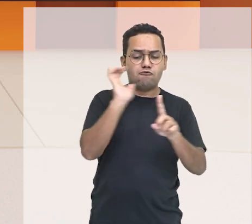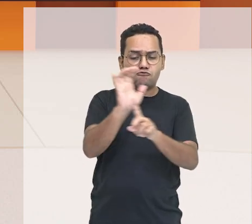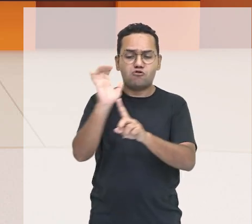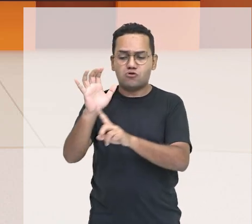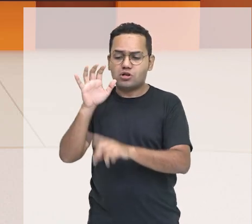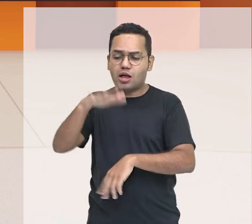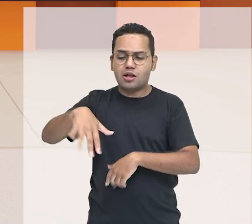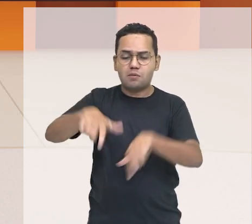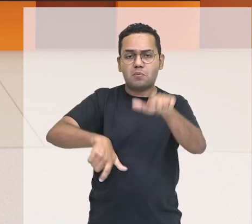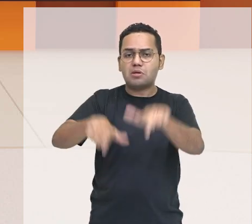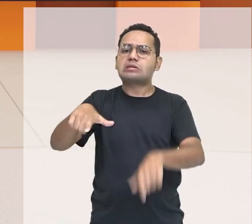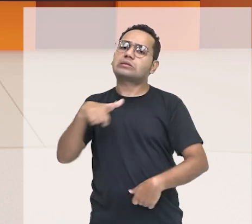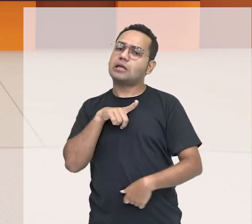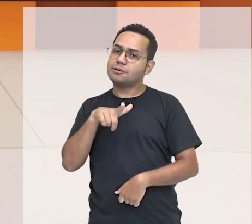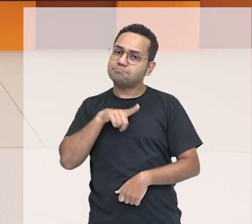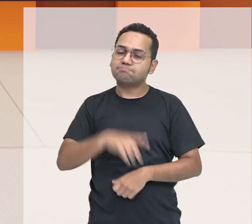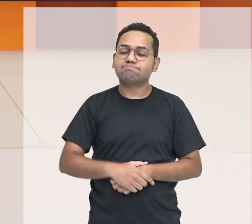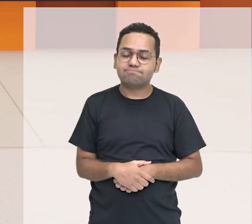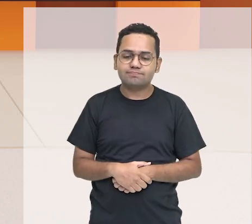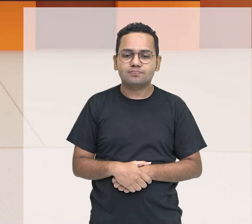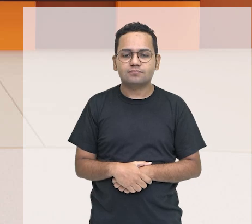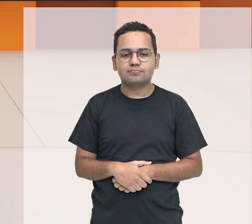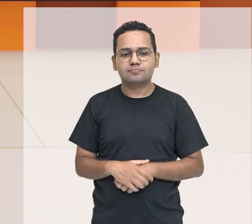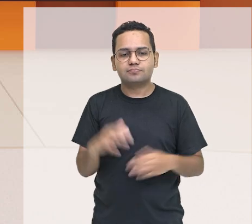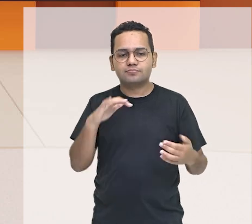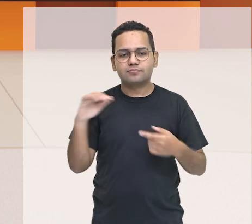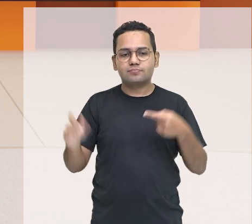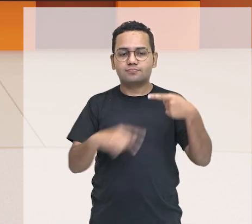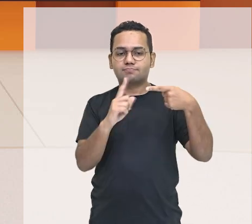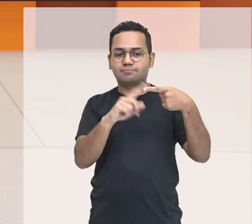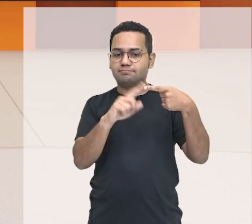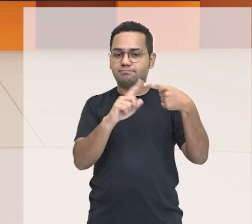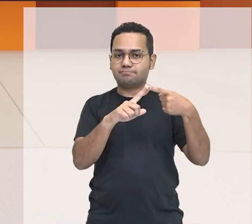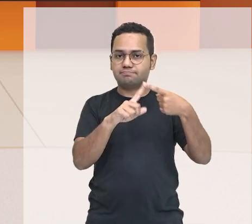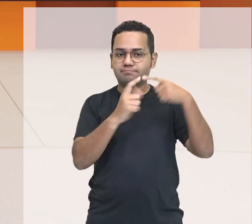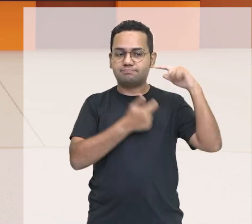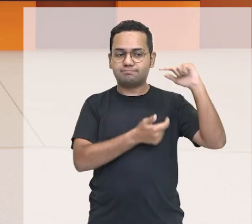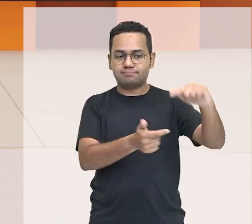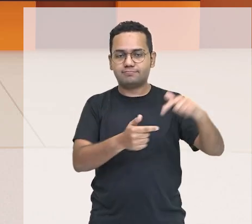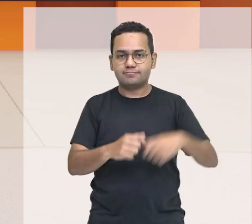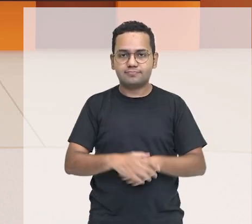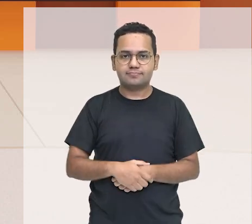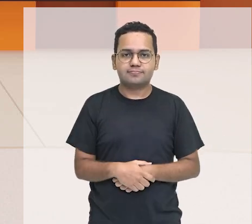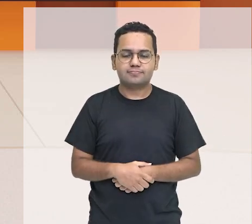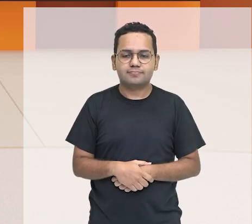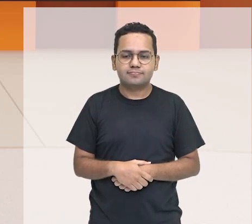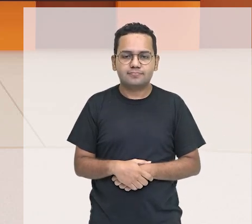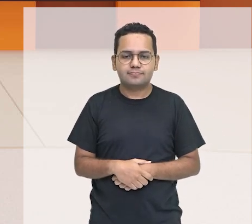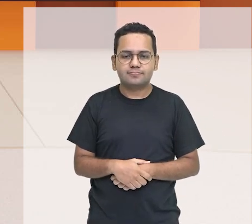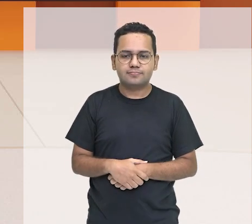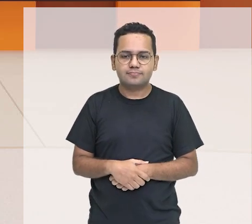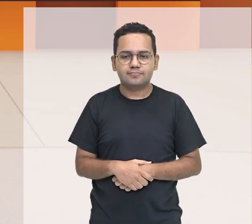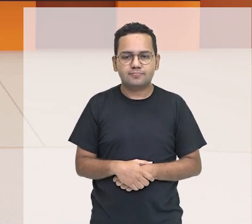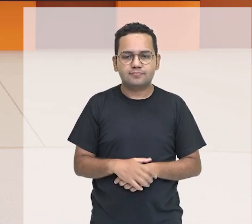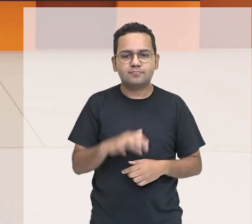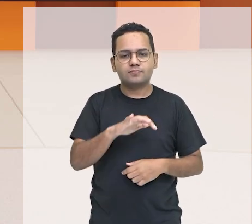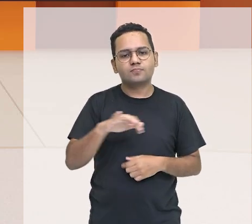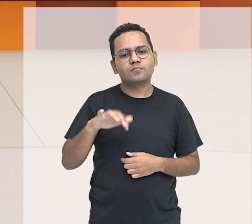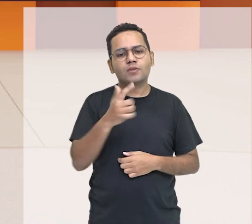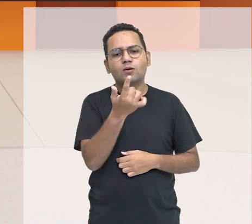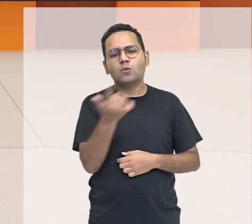aí é o poder sobre, na perspectiva marxiana. E aí nós vamos